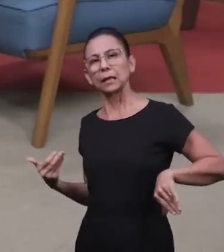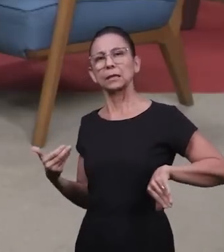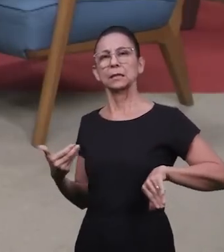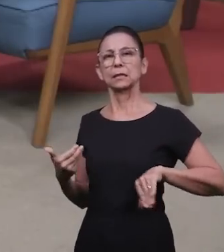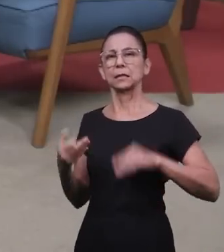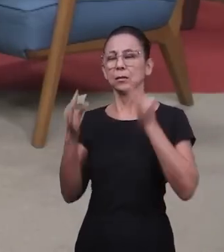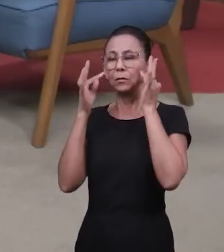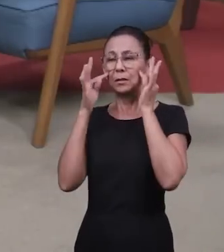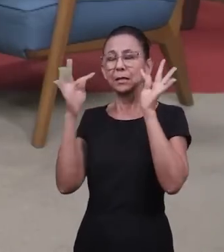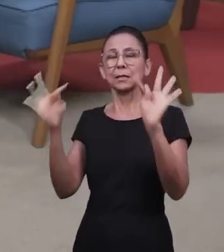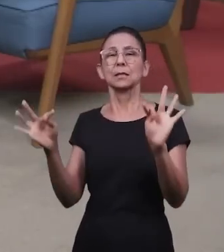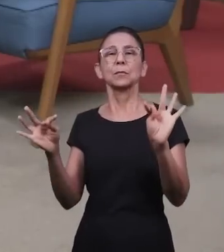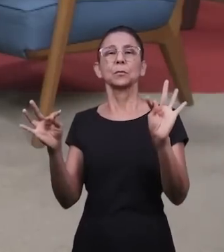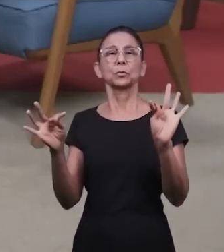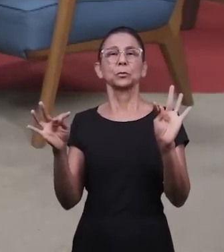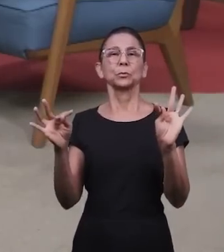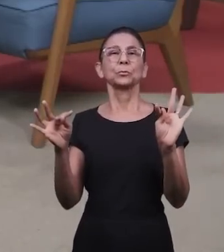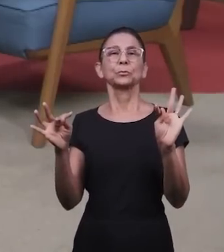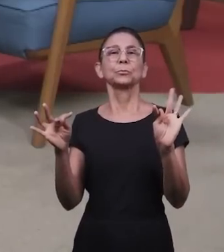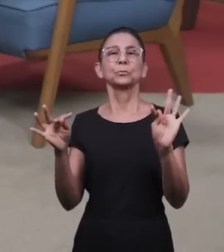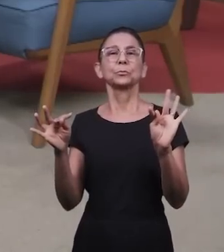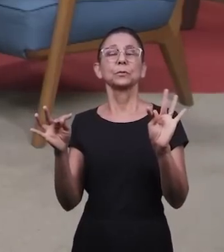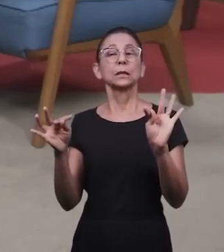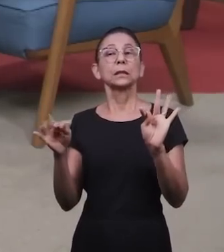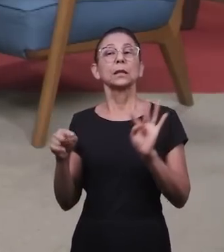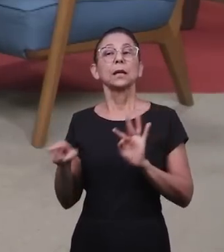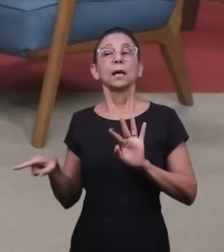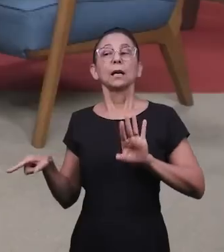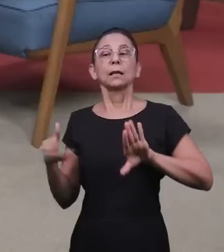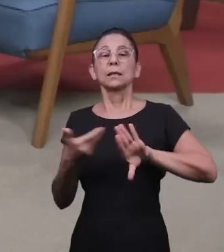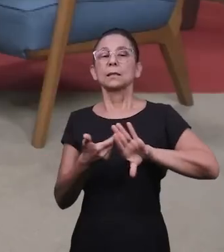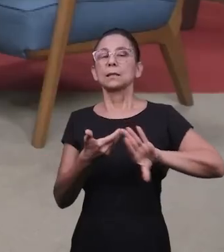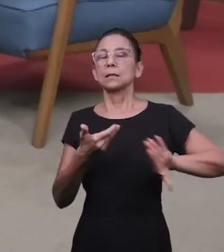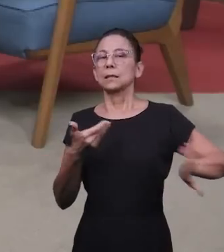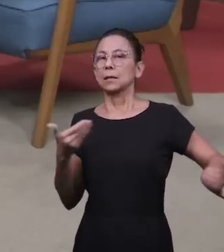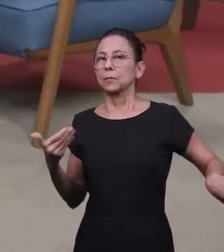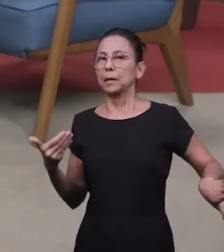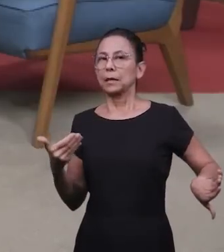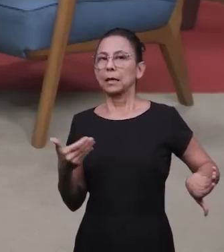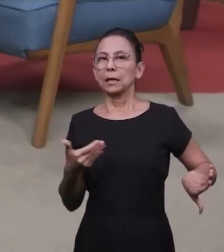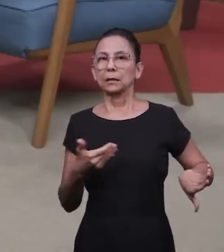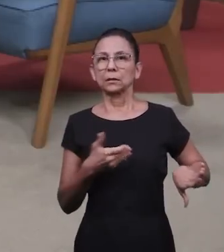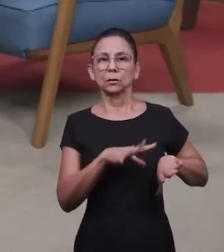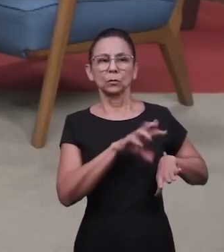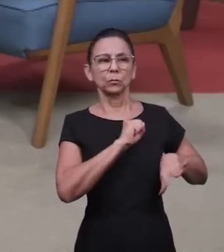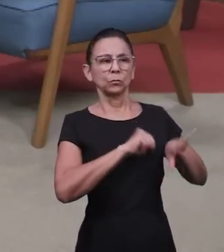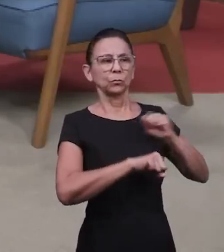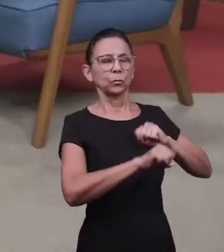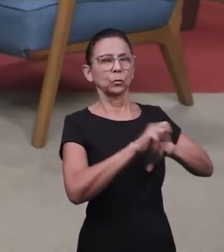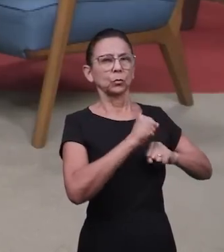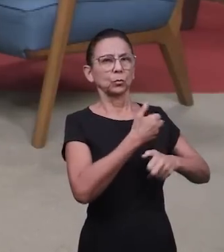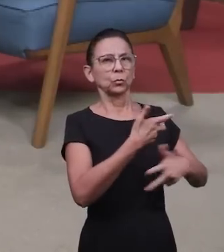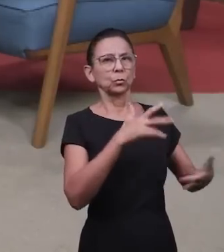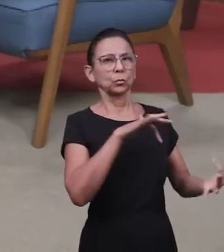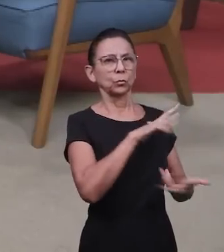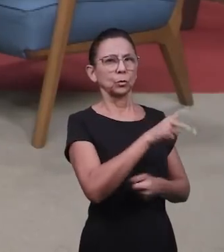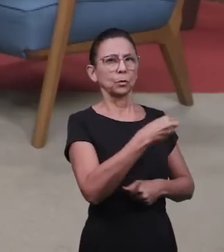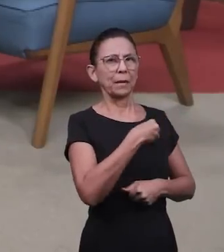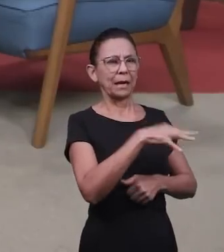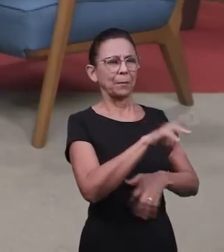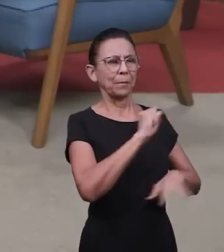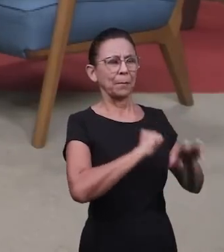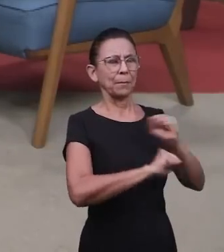uma igreja que é separada, não se deixa contaminar. E essa é